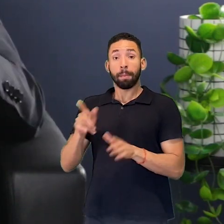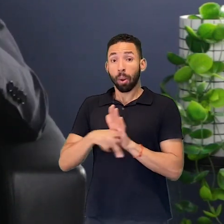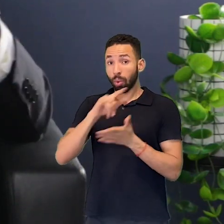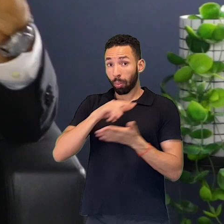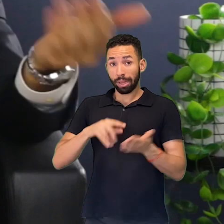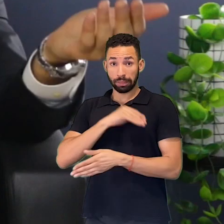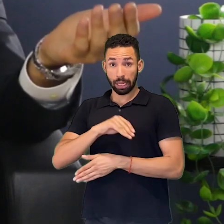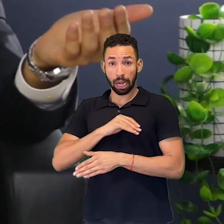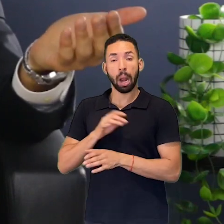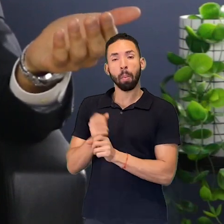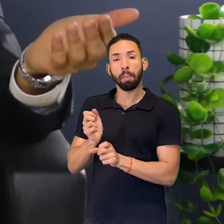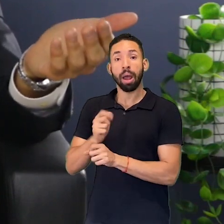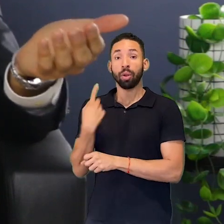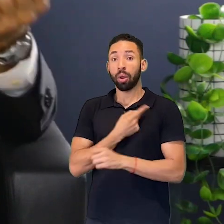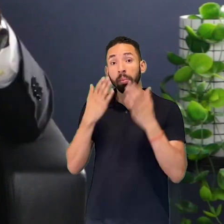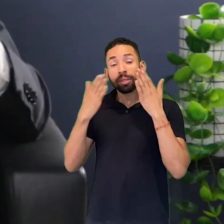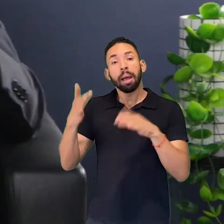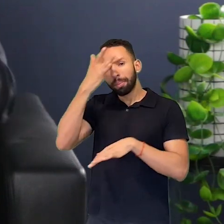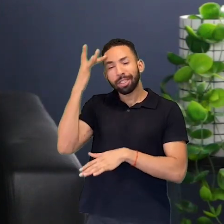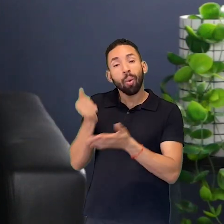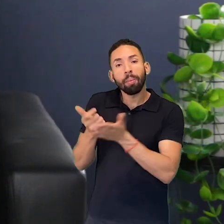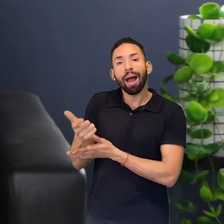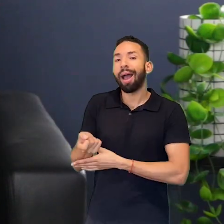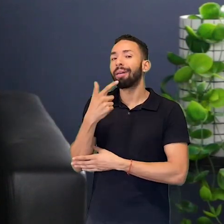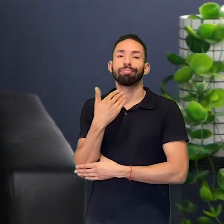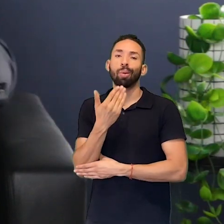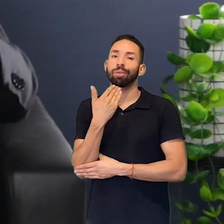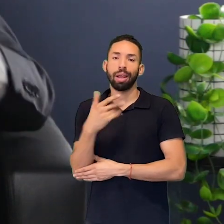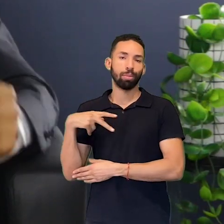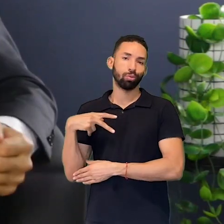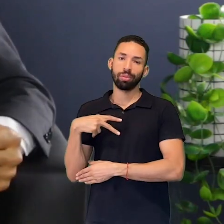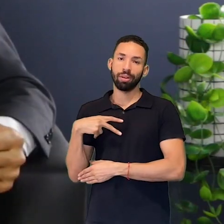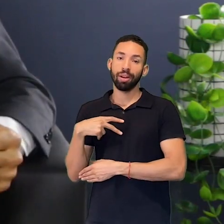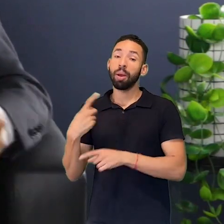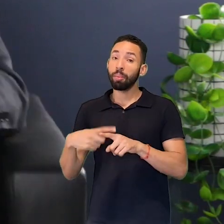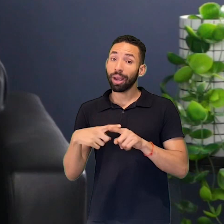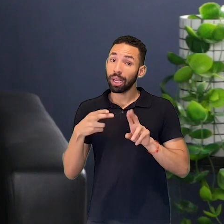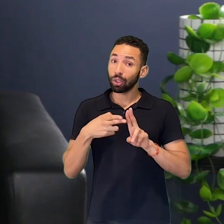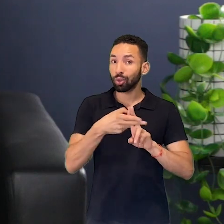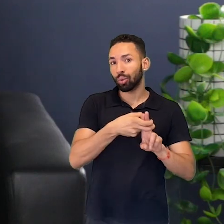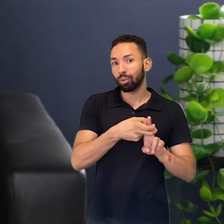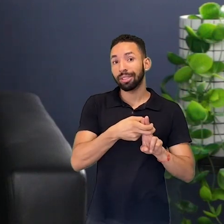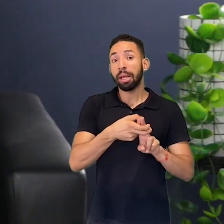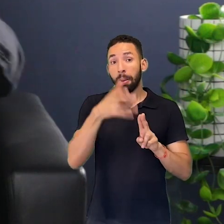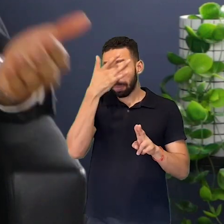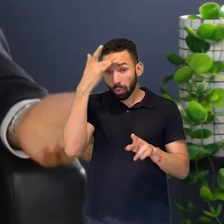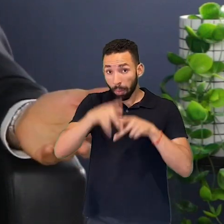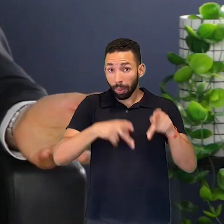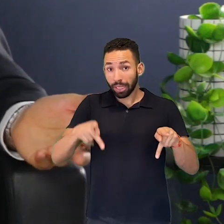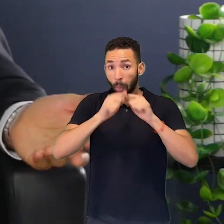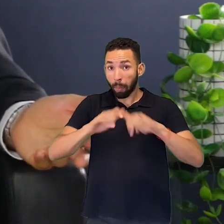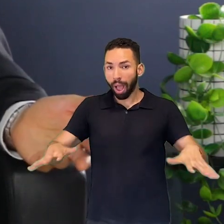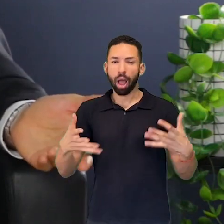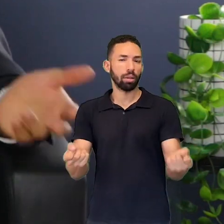pessoa, nós vamos demonstrar também para o Poder Judiciário que aquela pessoa não pode adquirir aquele medicamento por via particular, porque essa exceção do SUS não vale